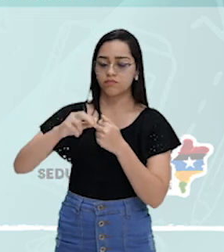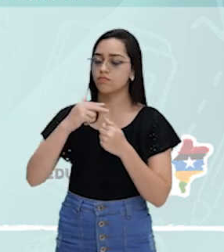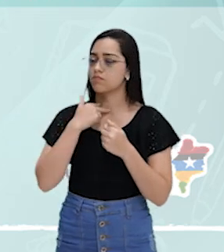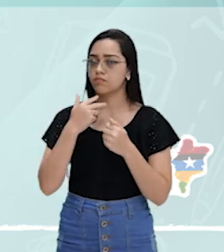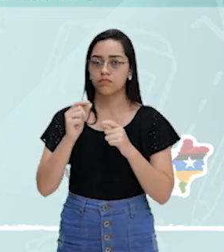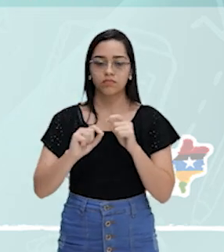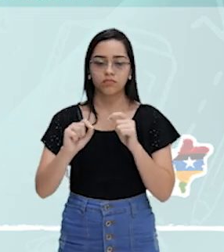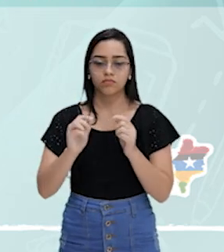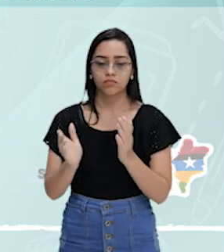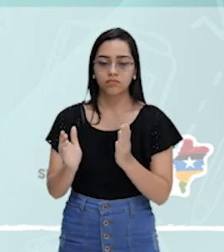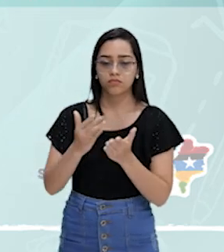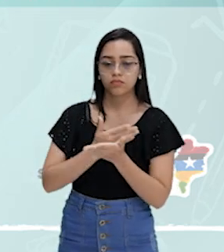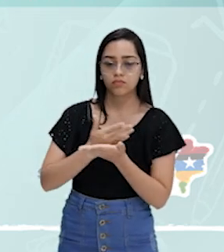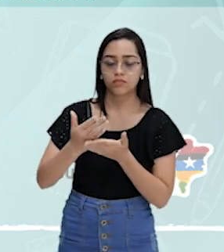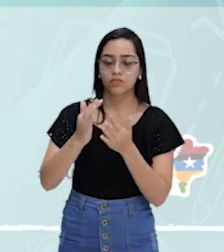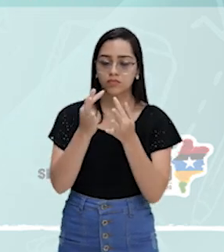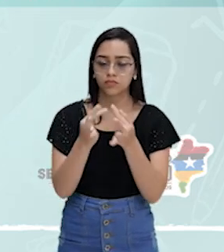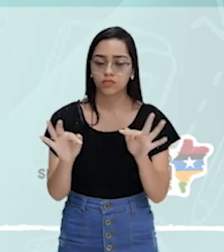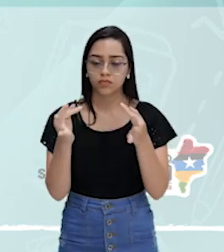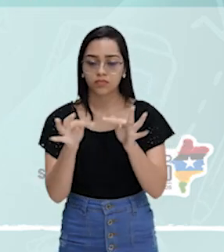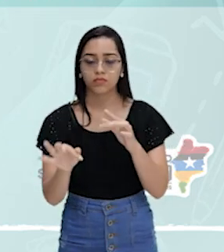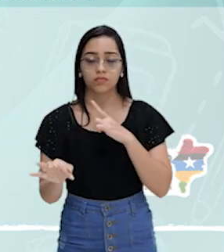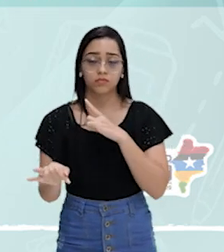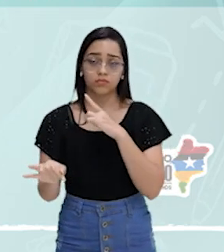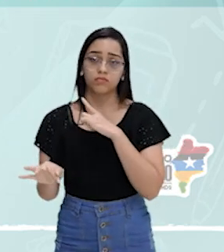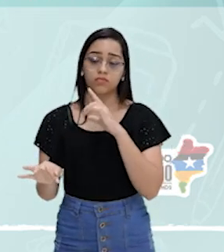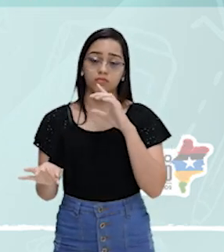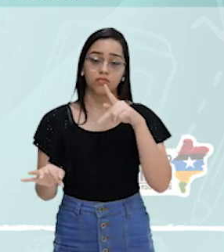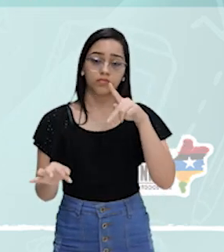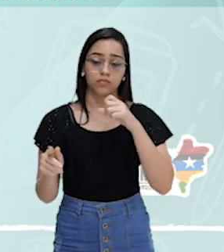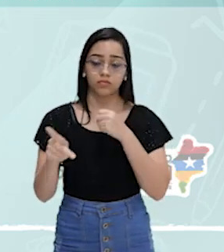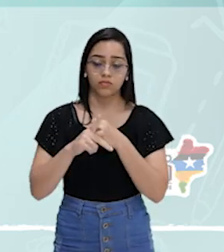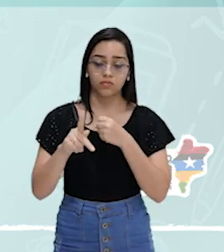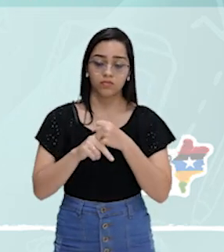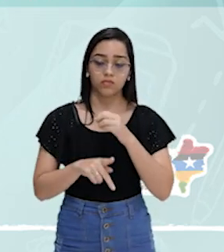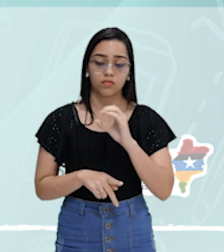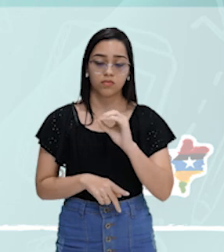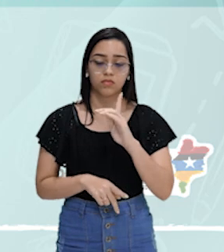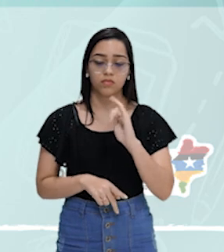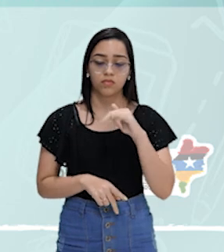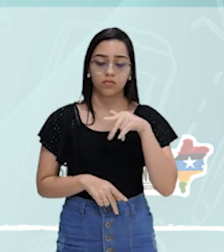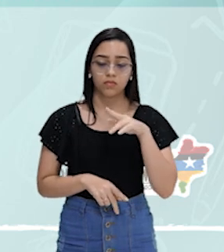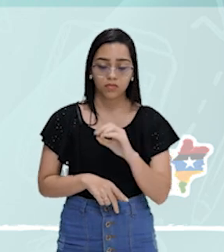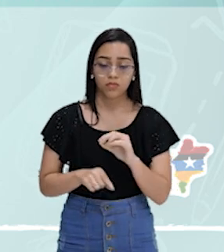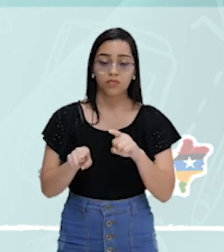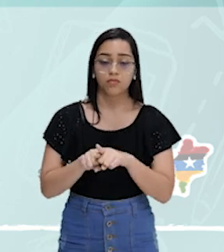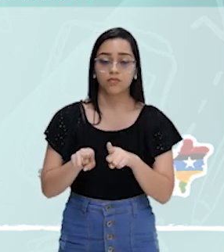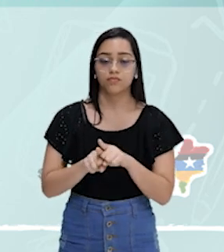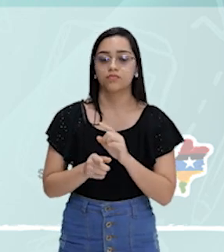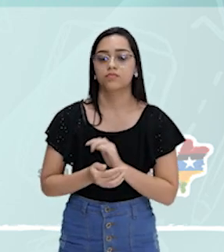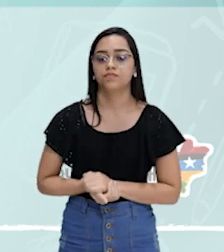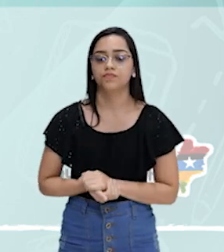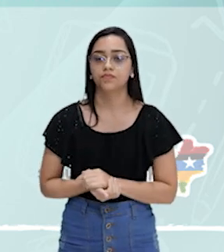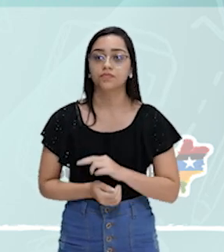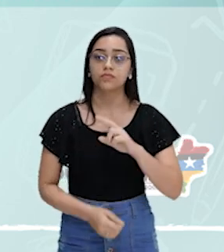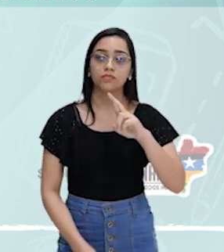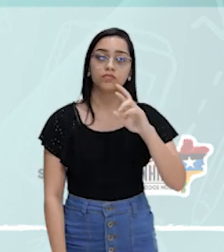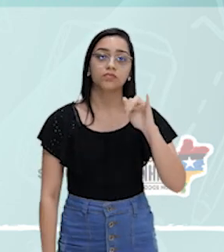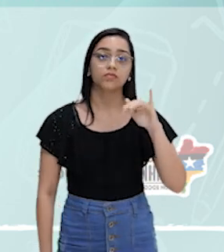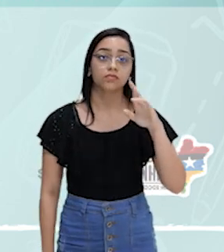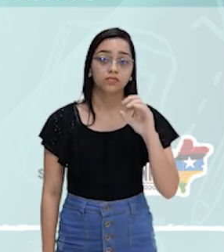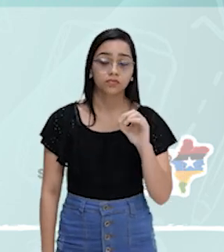se inicia a frase com pronome oblíquo, então está muito bem colocado aí. Refiro-me,